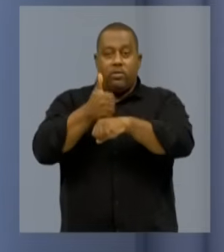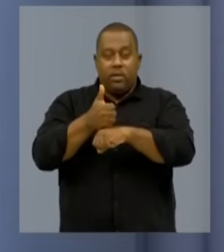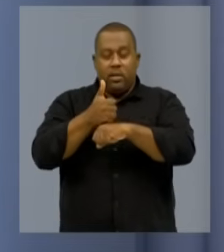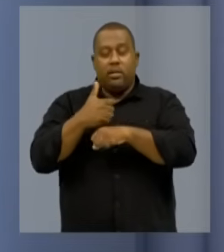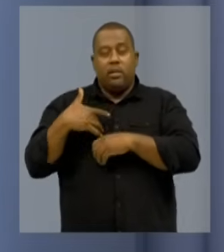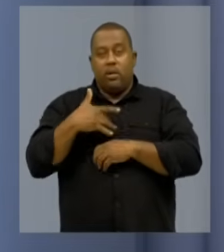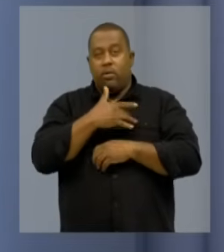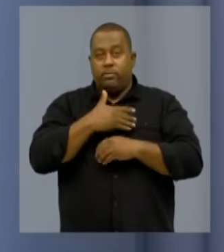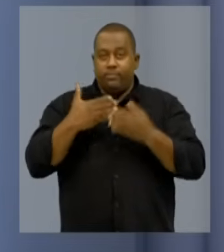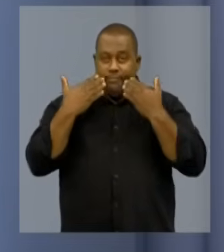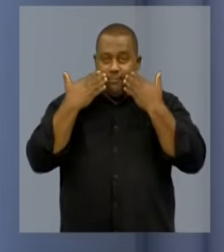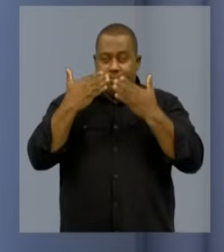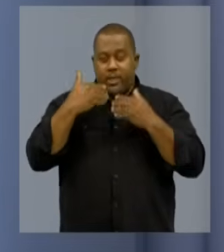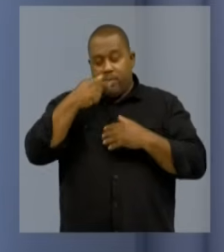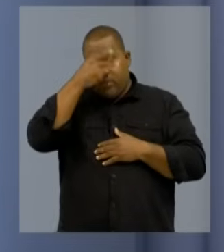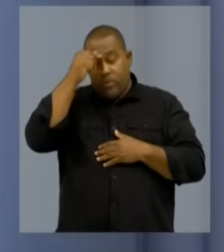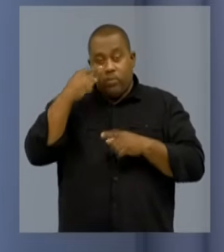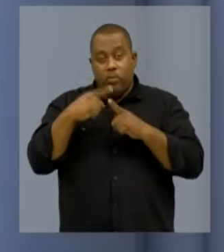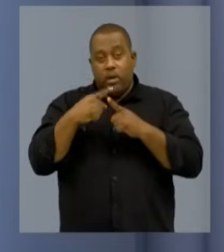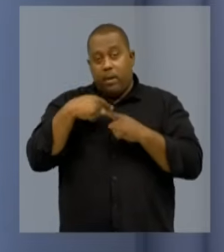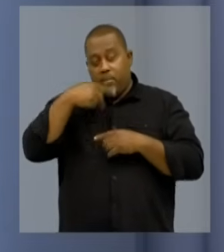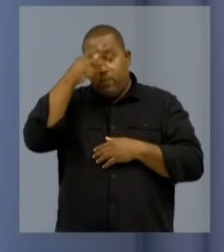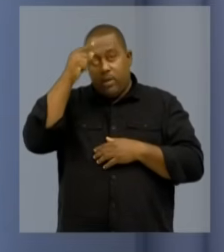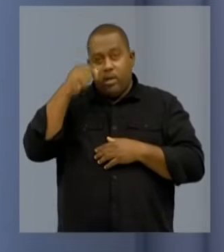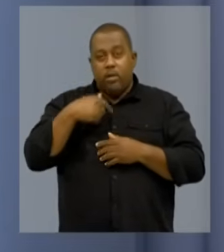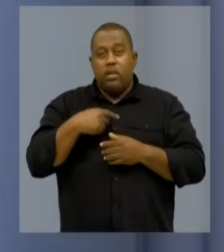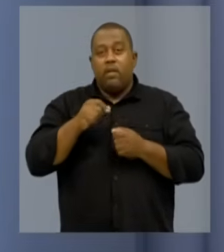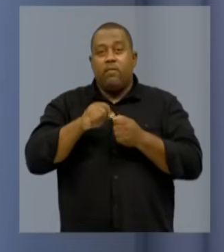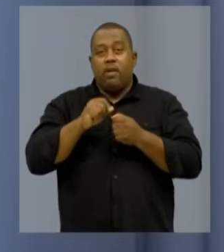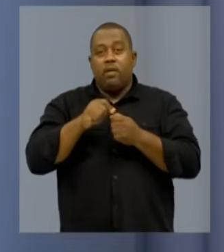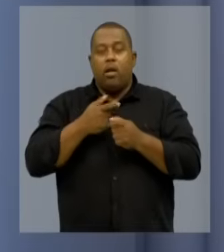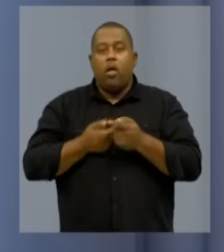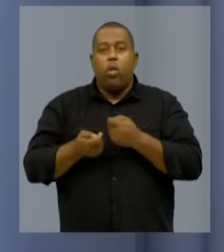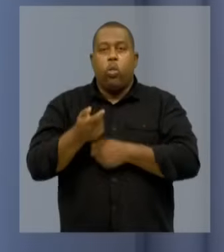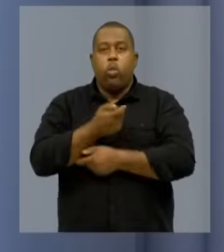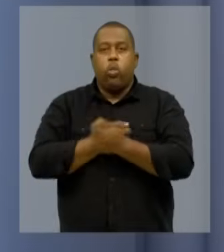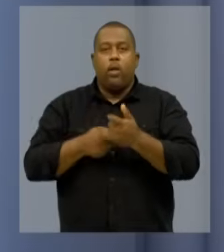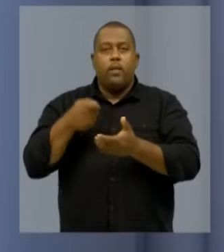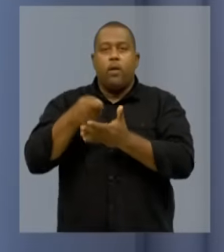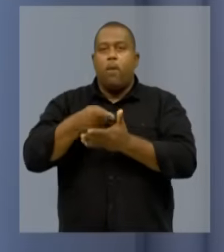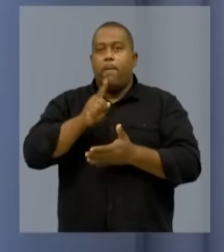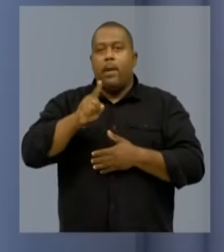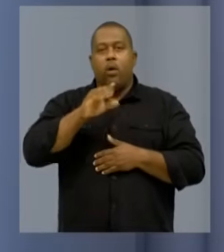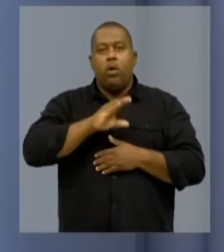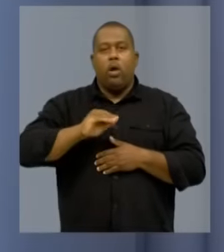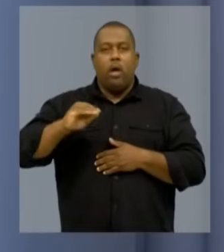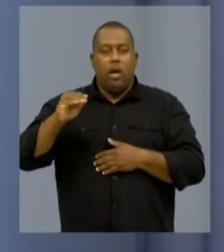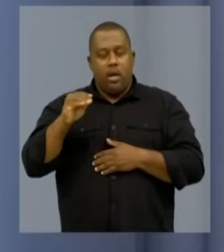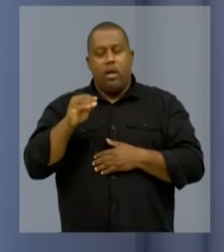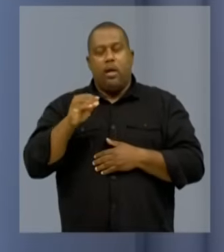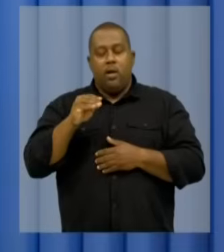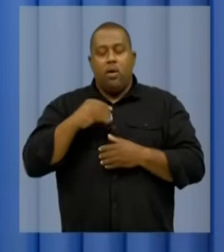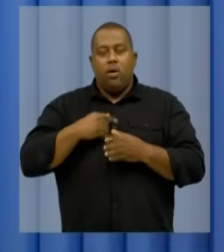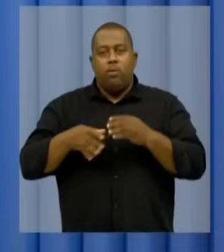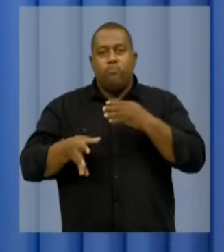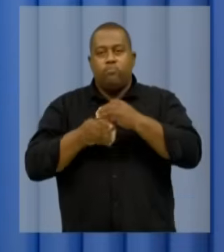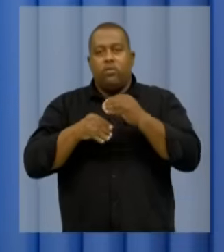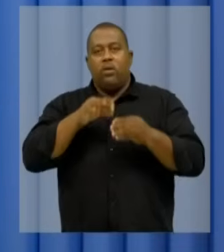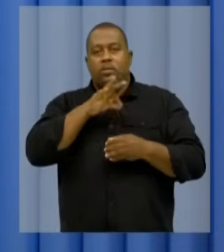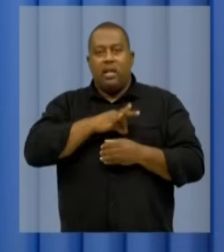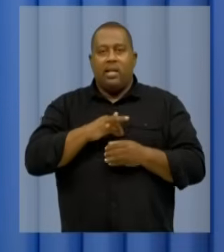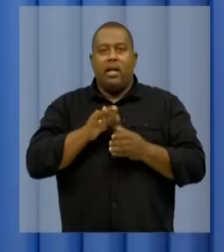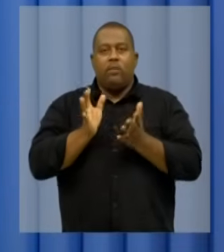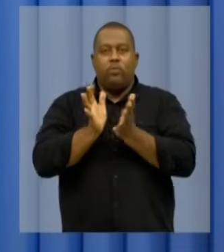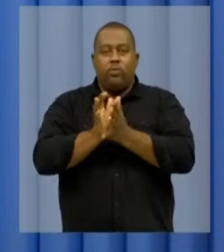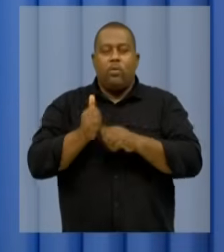porta da prefeitura, porque a prefeitura está promovendo um verdadeiro calote aos benefícios e aos salários dos agentes. Candidato